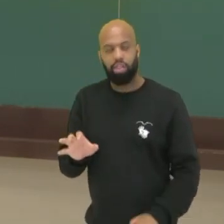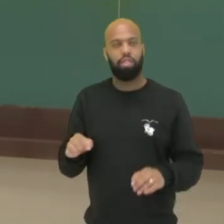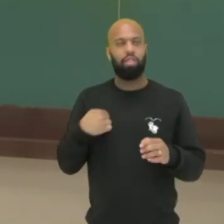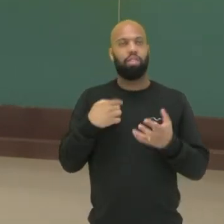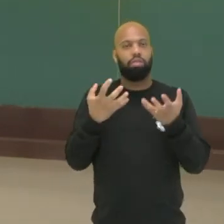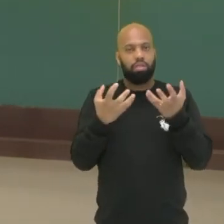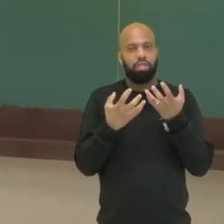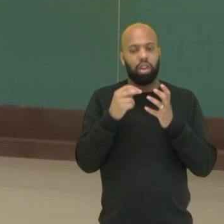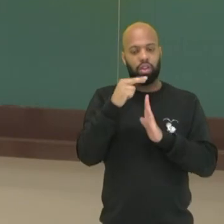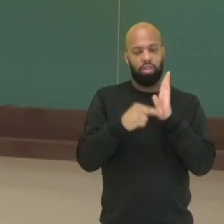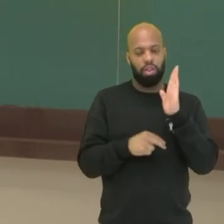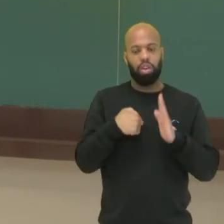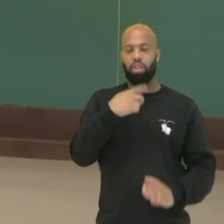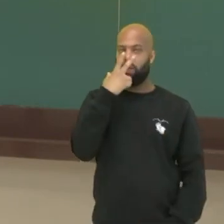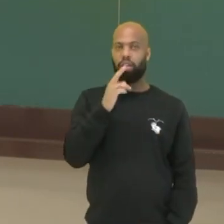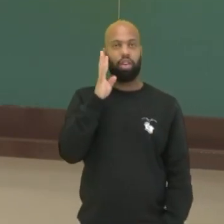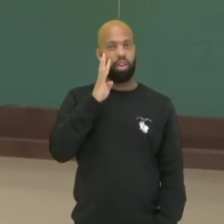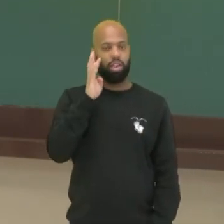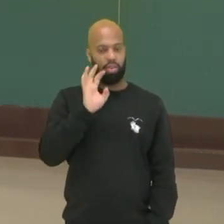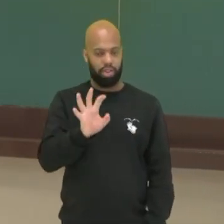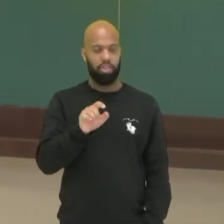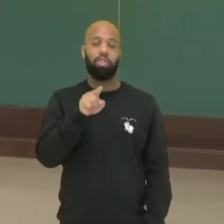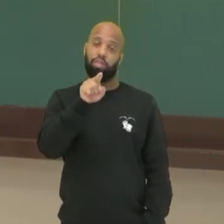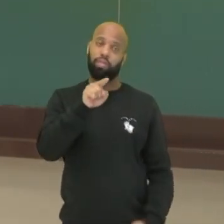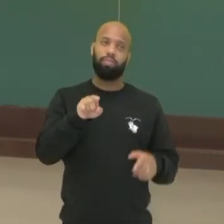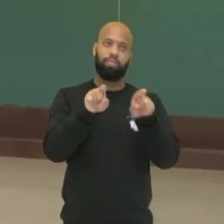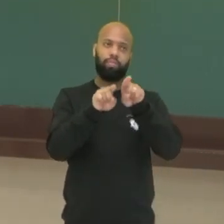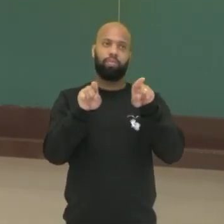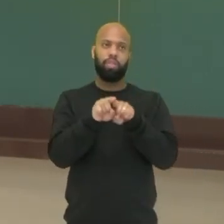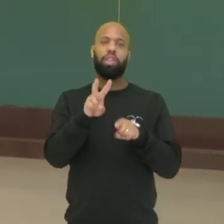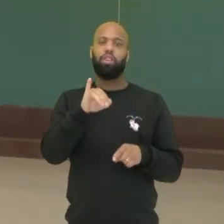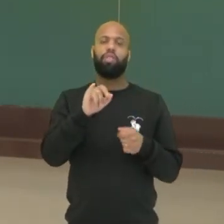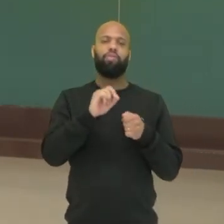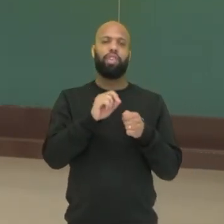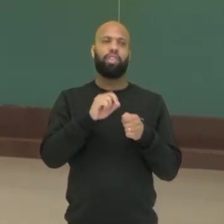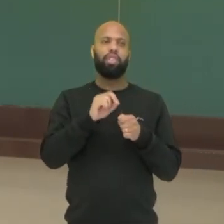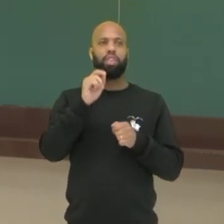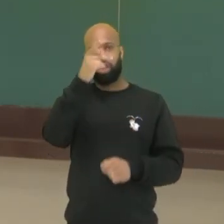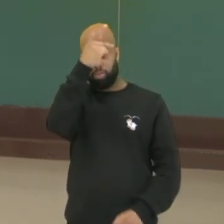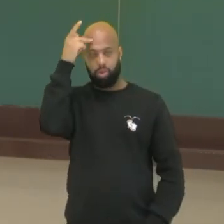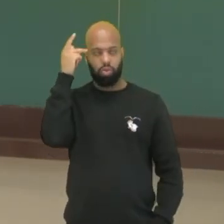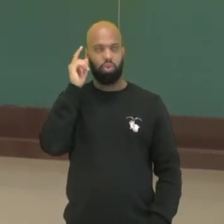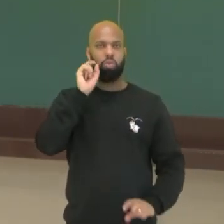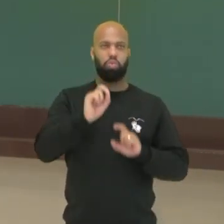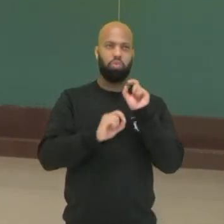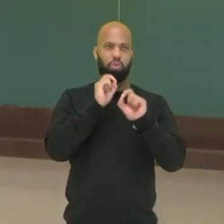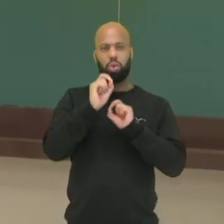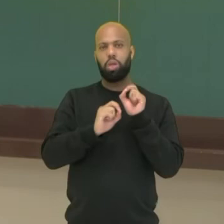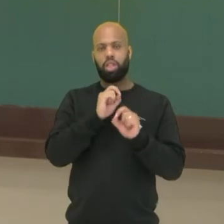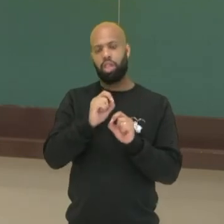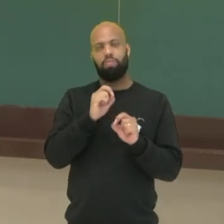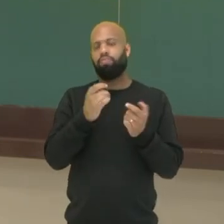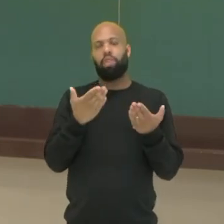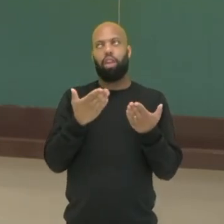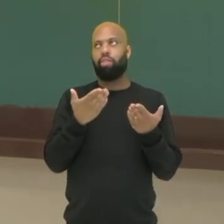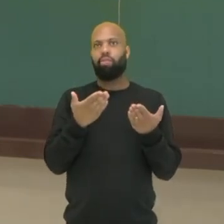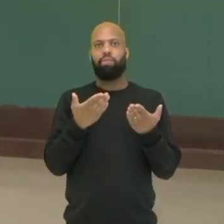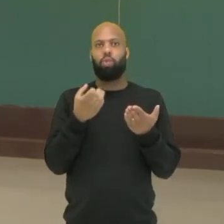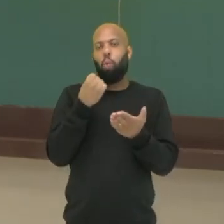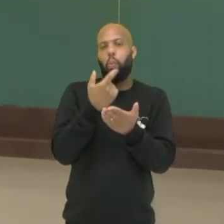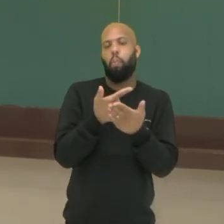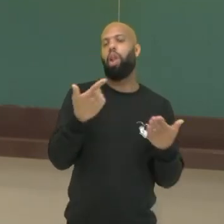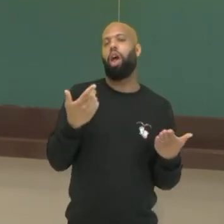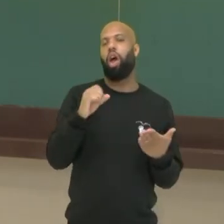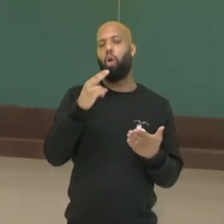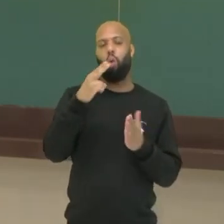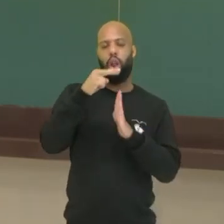deve ser legal isso aqui. E você daí fazer essa pessoa adquirir o material, ler o